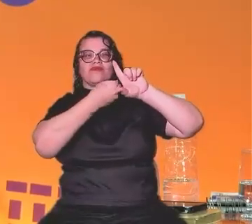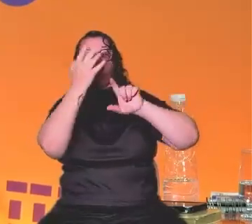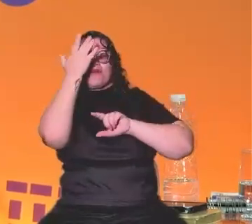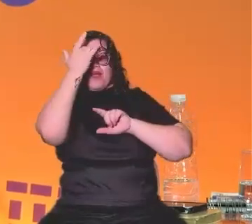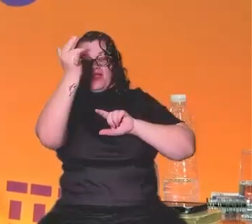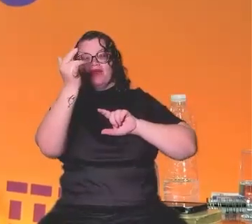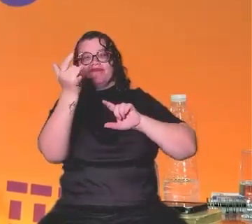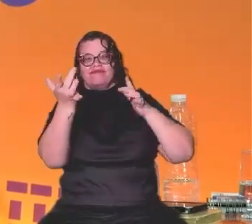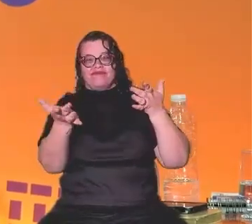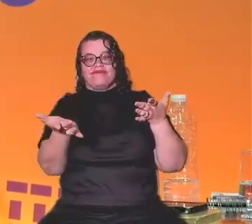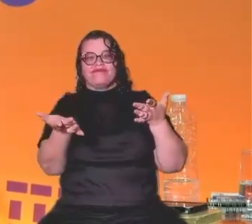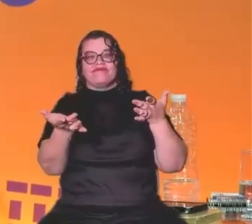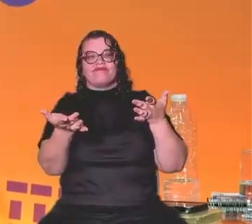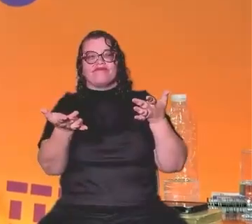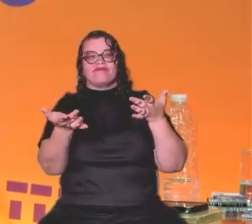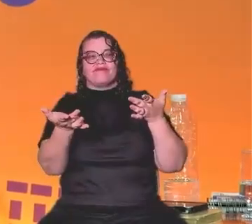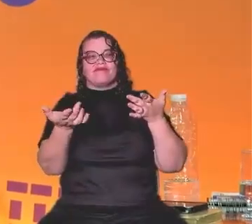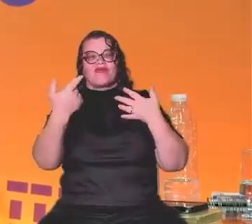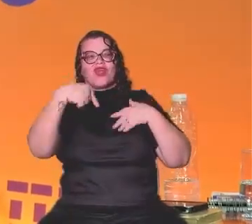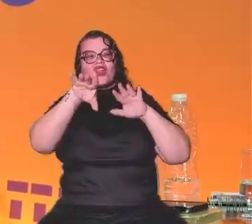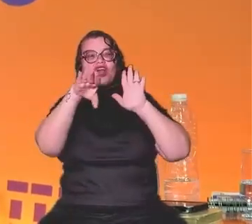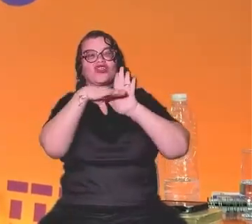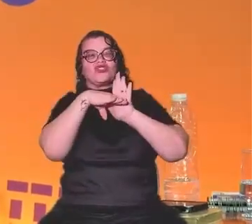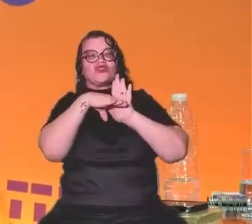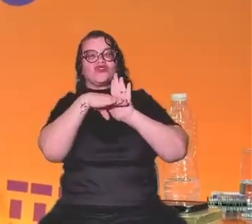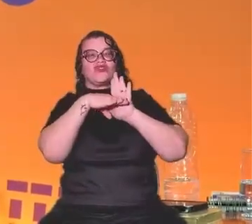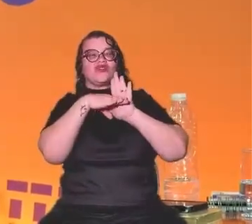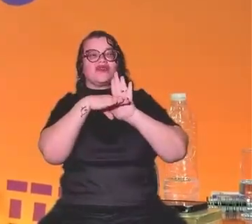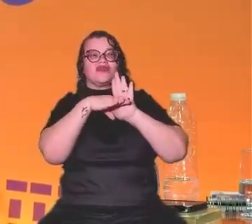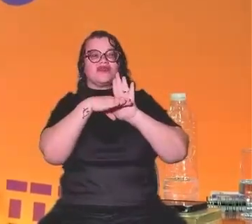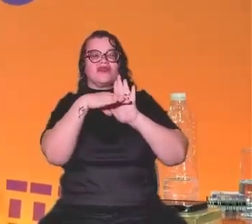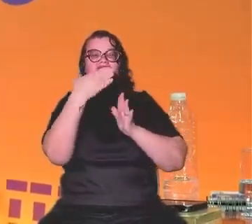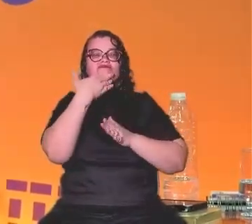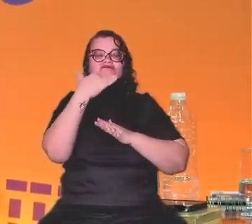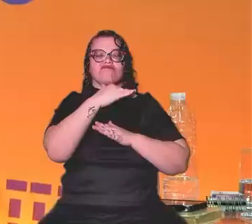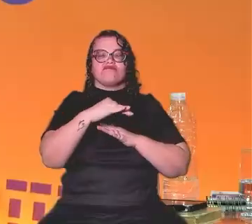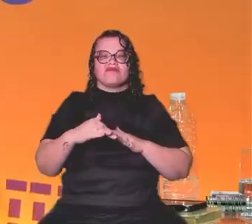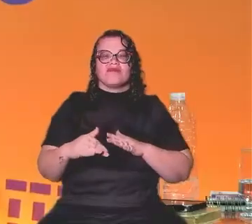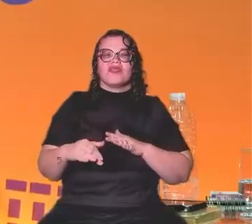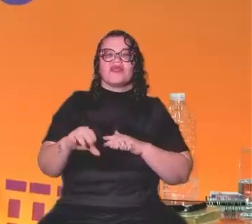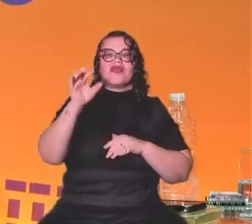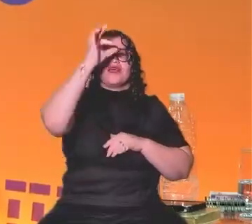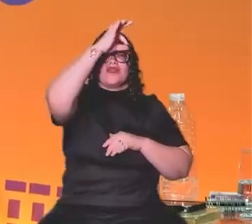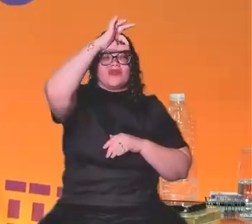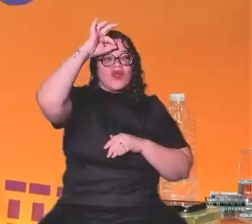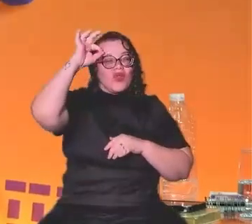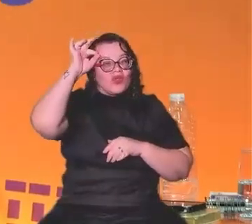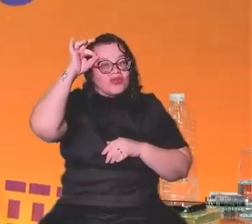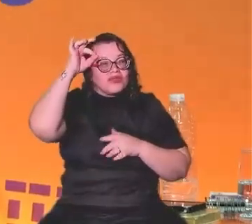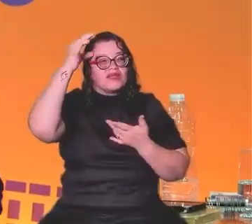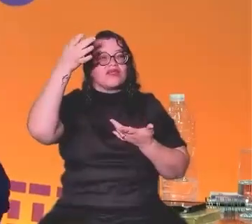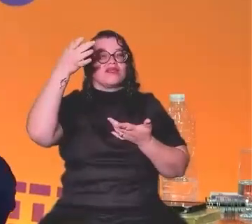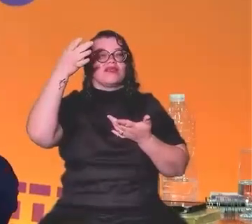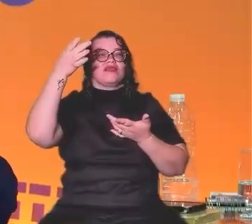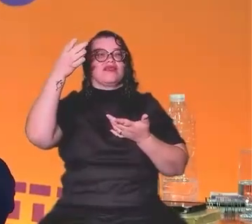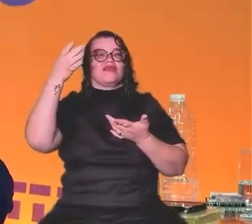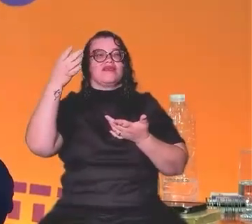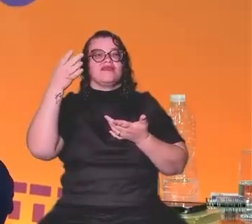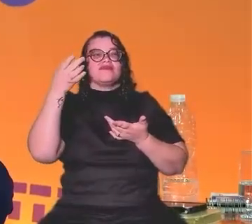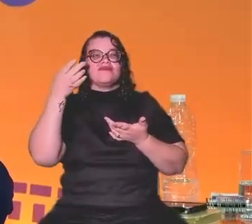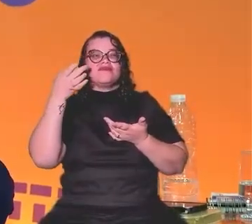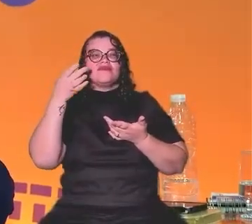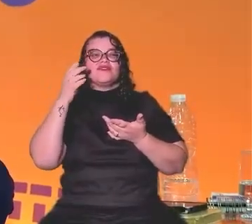amanhã. Mas quando você chega e vê no olhar da criança, aquela criança que, e no olhar daquele jovem que